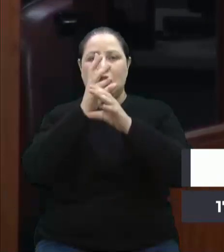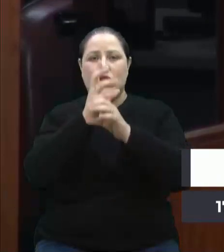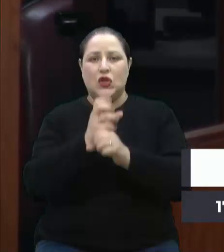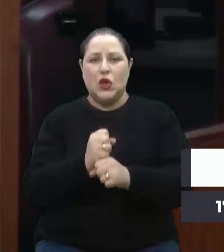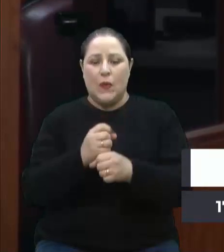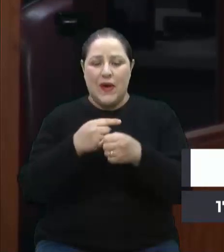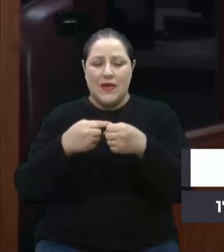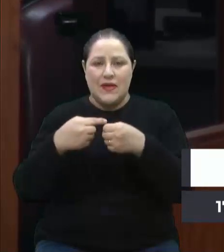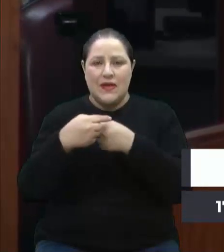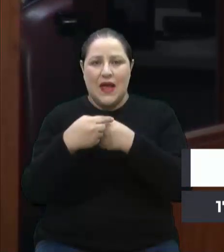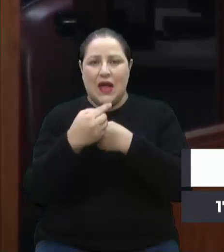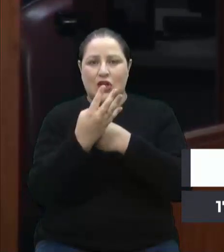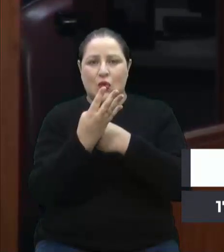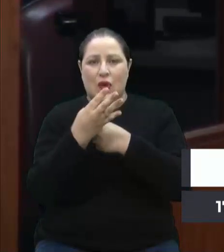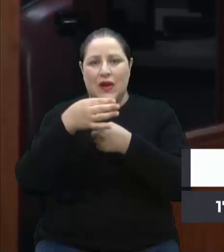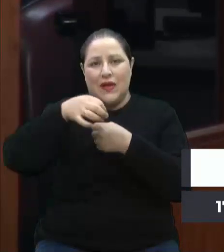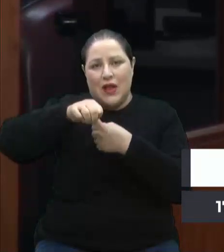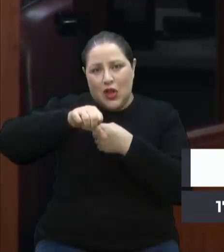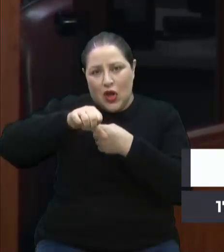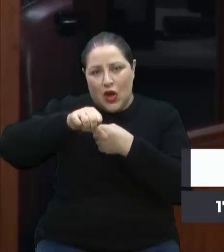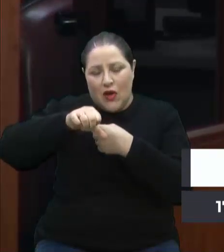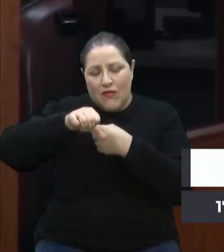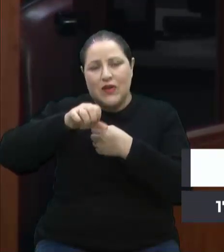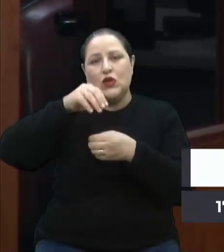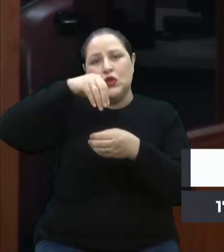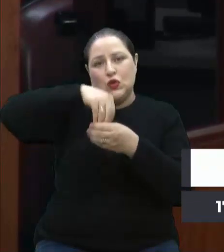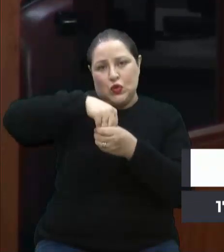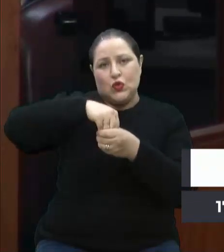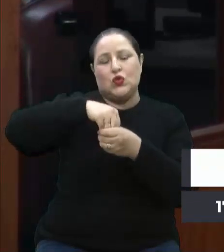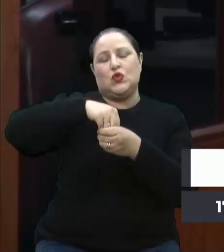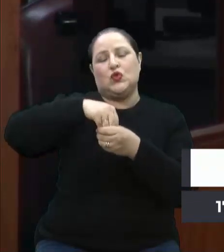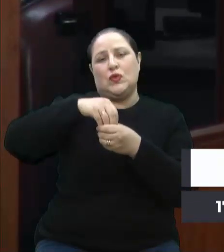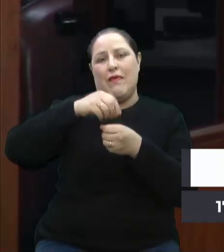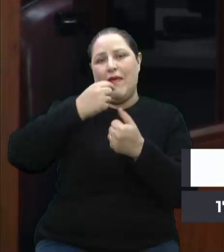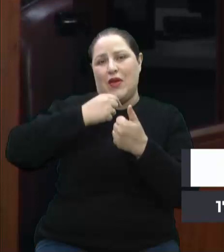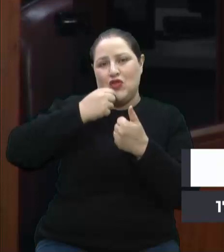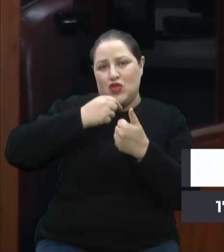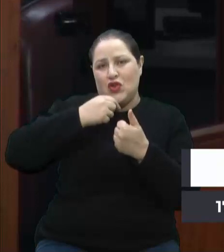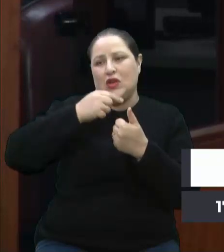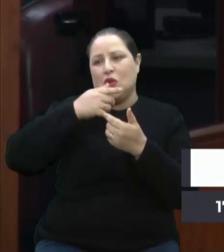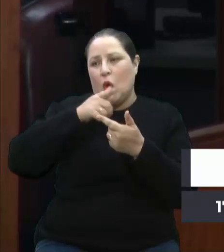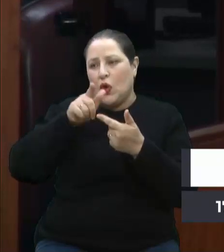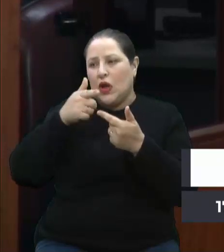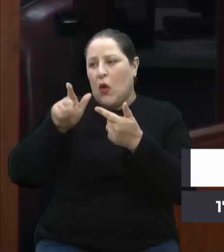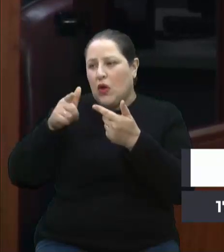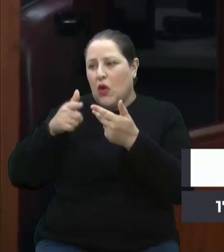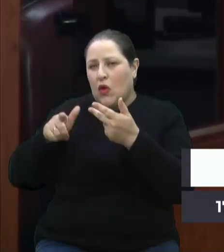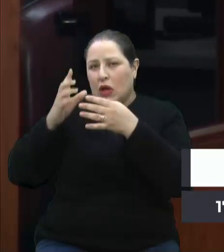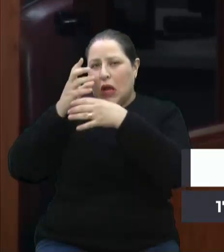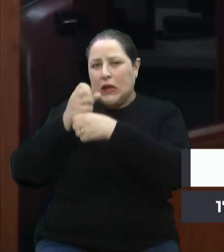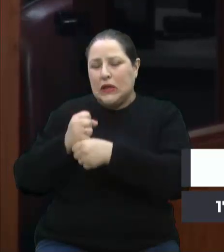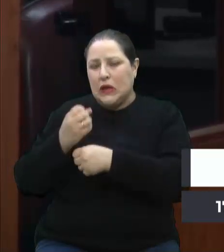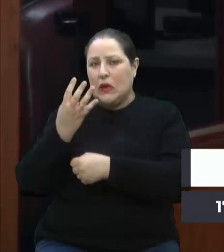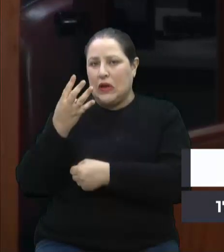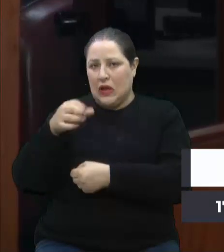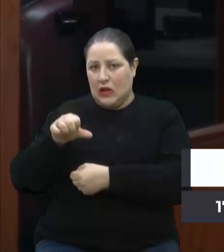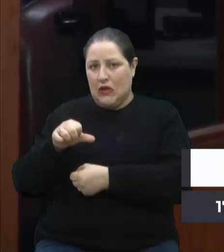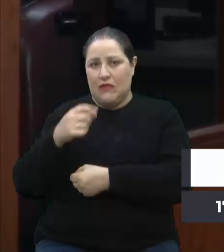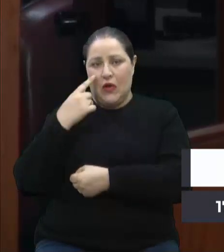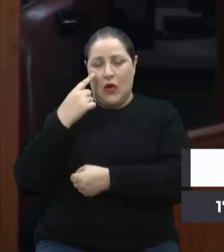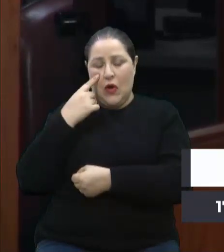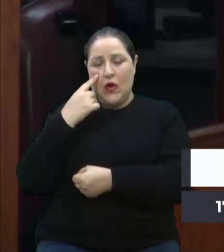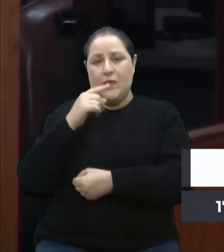incluindo Caxias quem é e a negativo